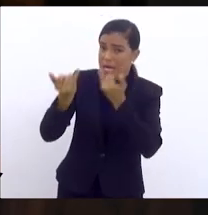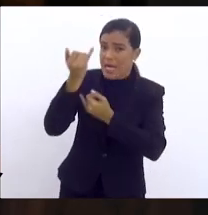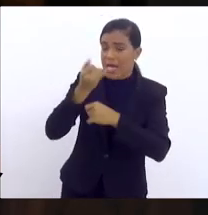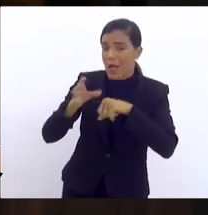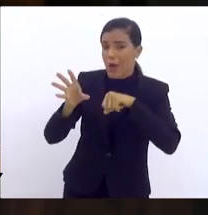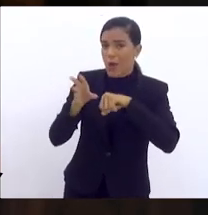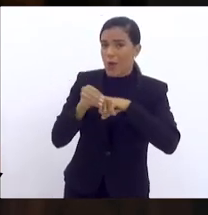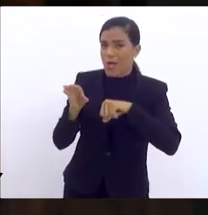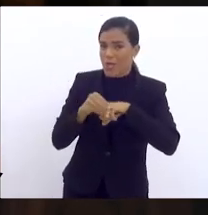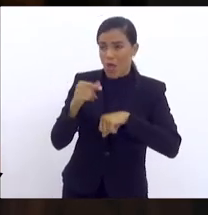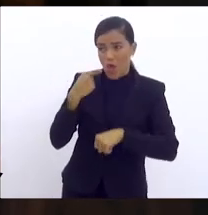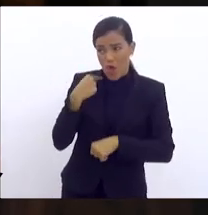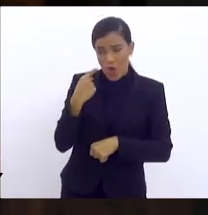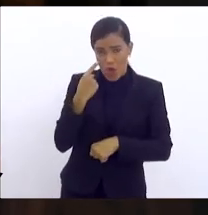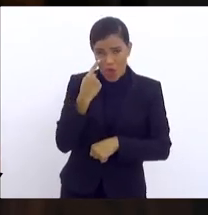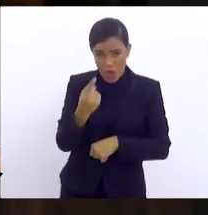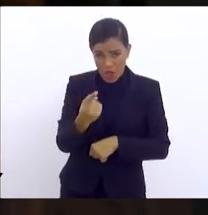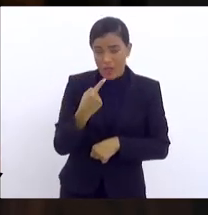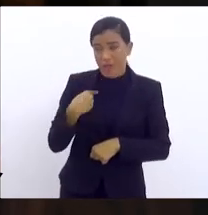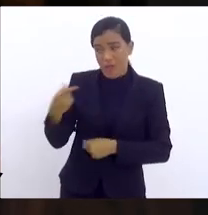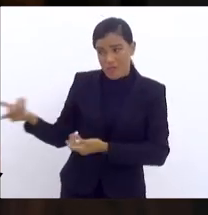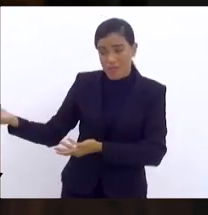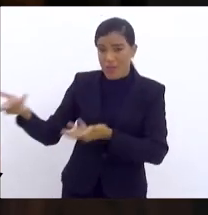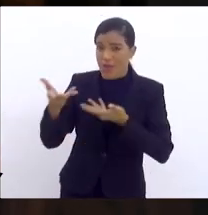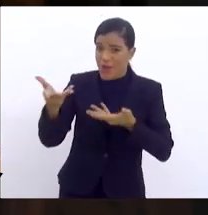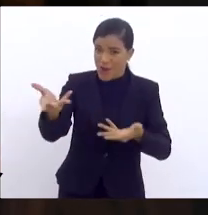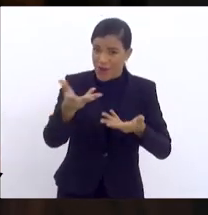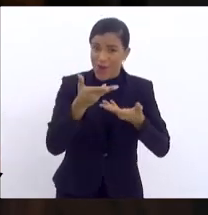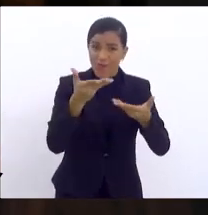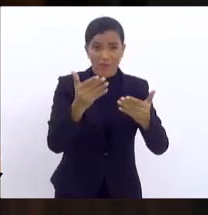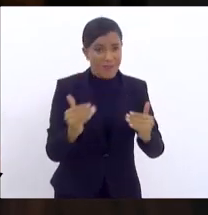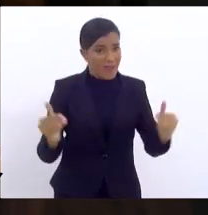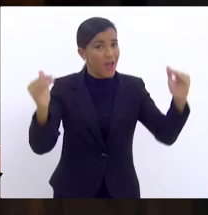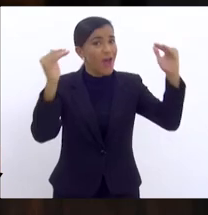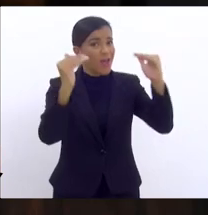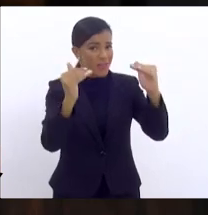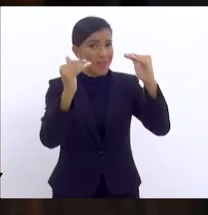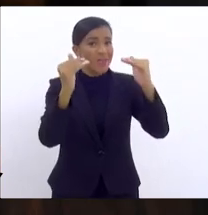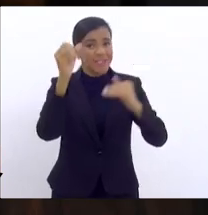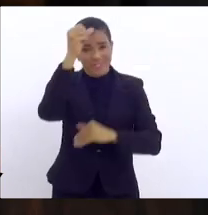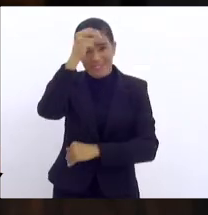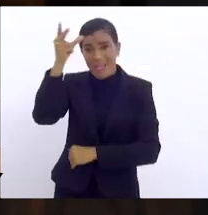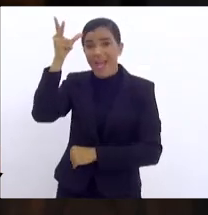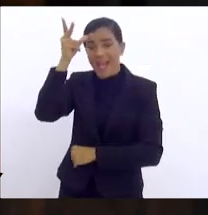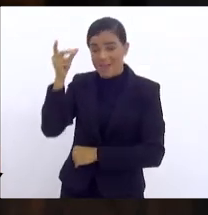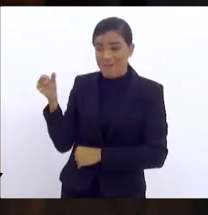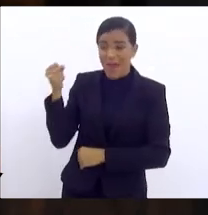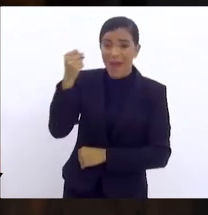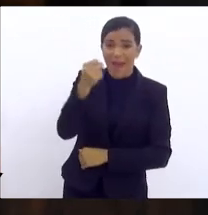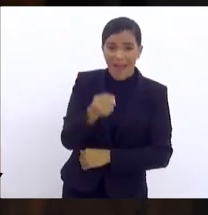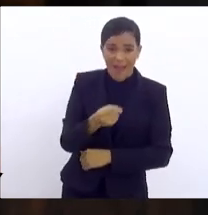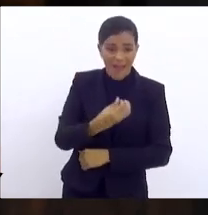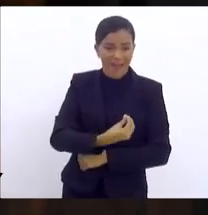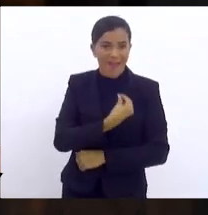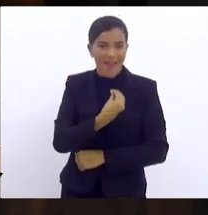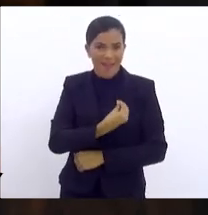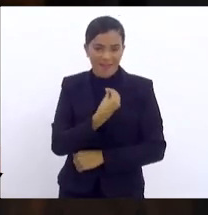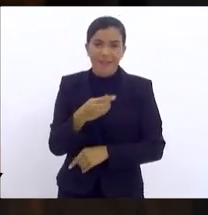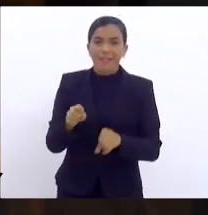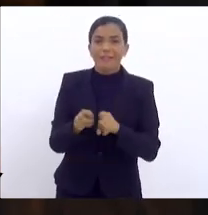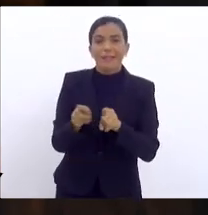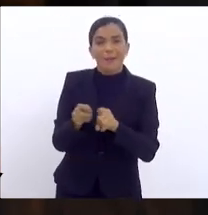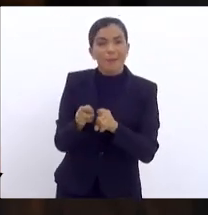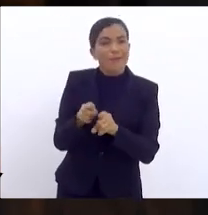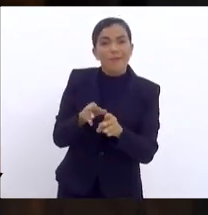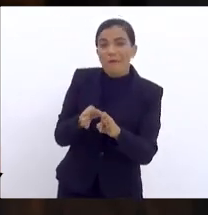nos convidamos autoridades do município para que estivessem aqui até mesmo foi uma recomendação